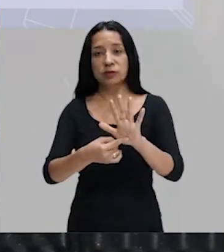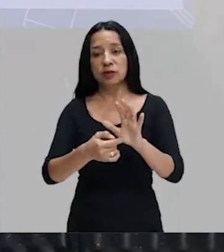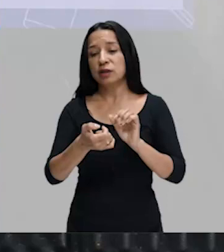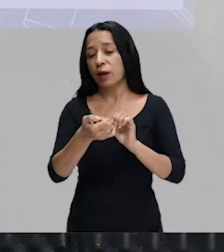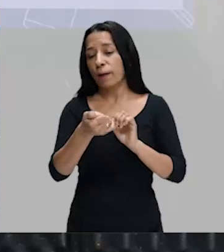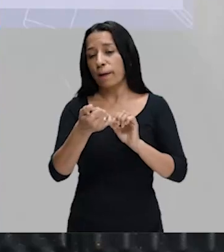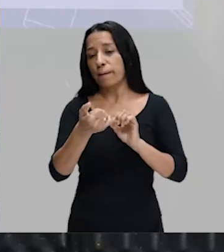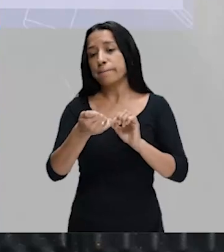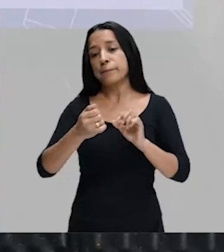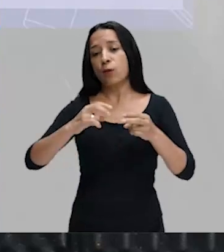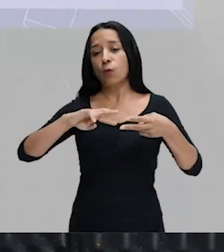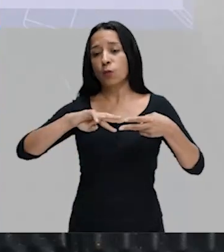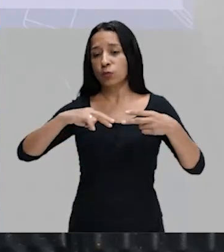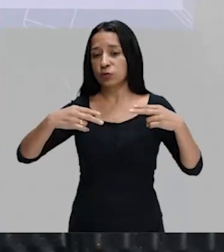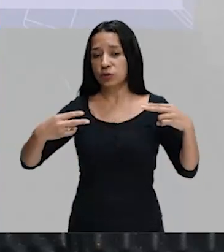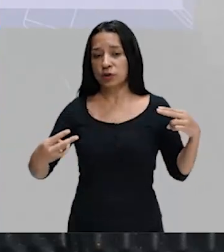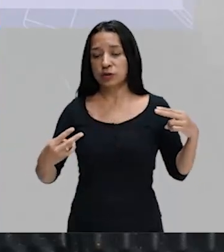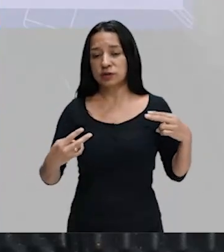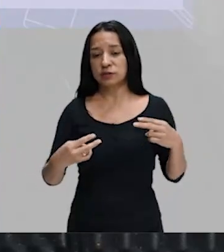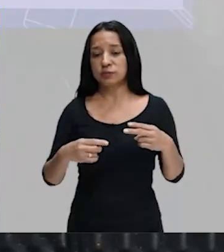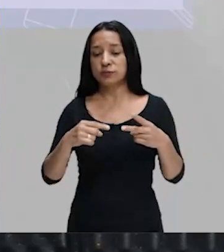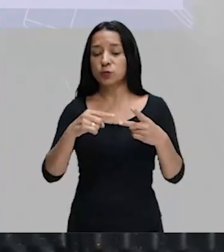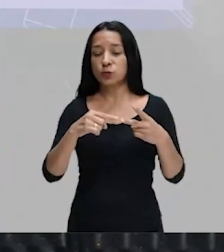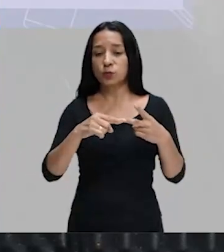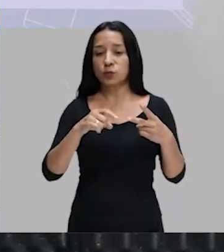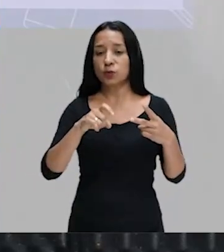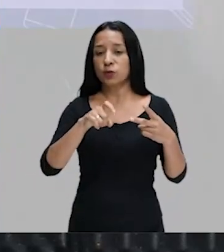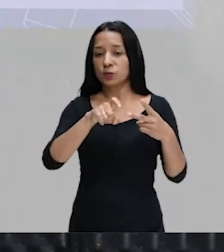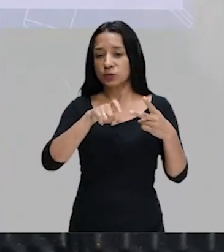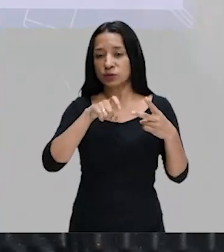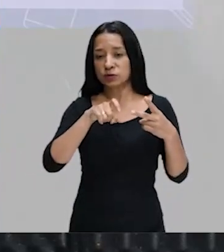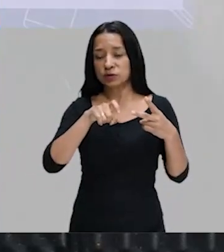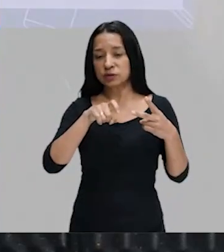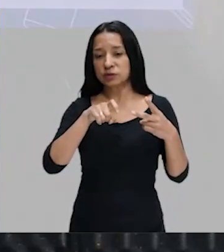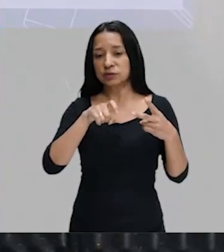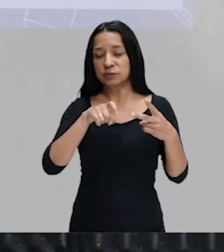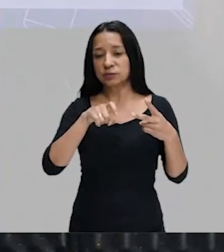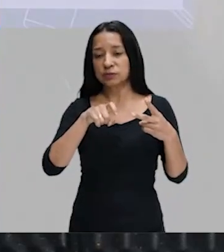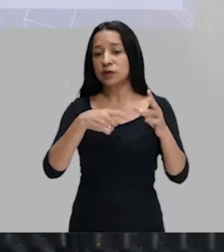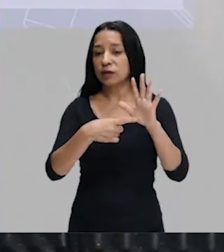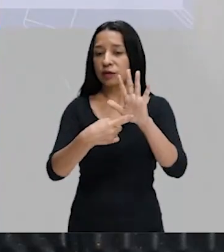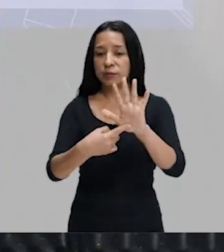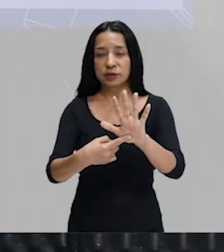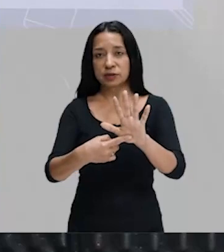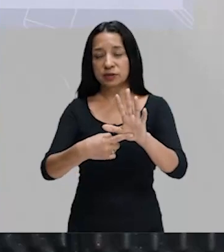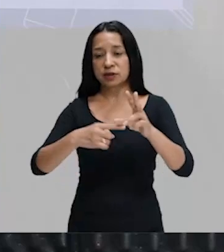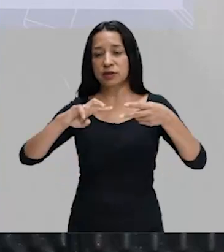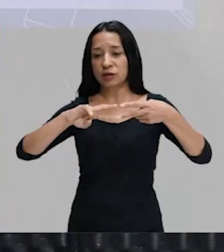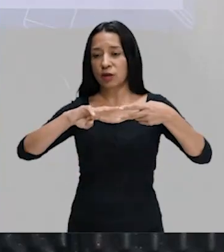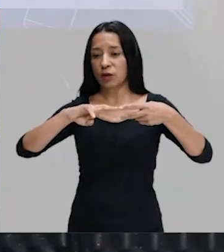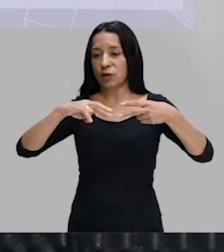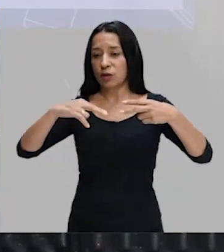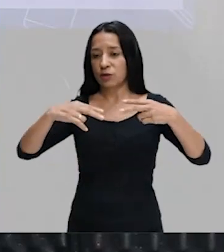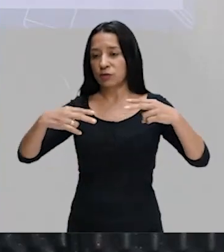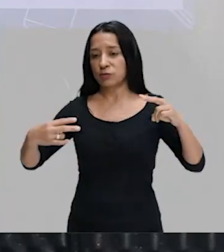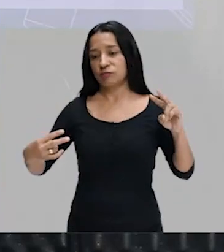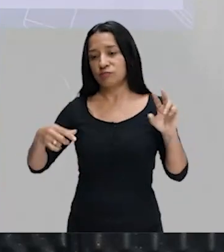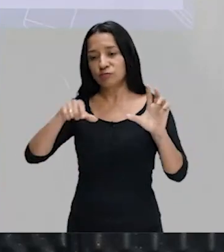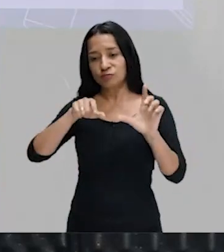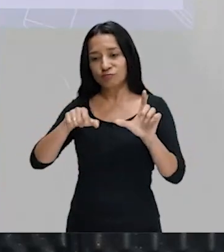tá? O cromossomo X ele apresenta grandes quantidades de genes envolvidos